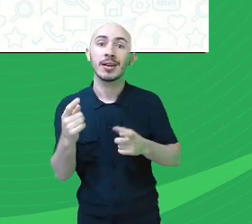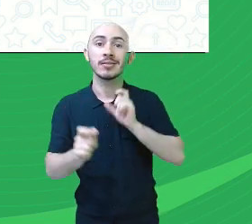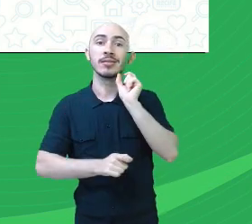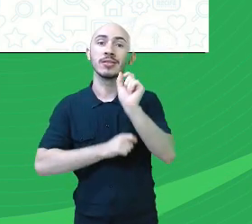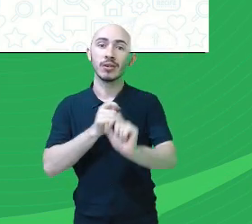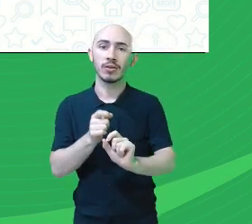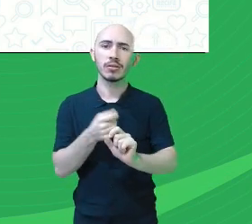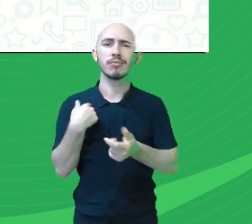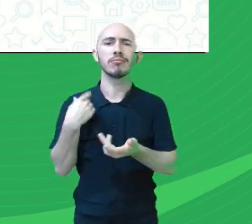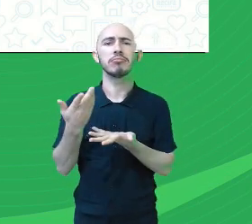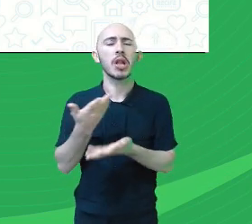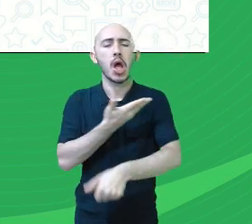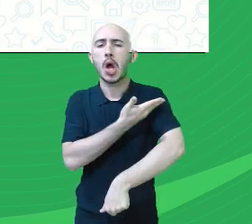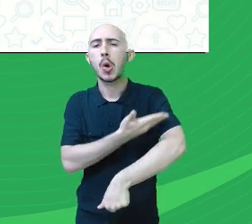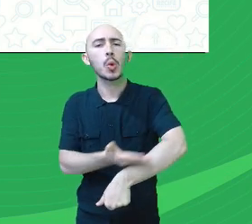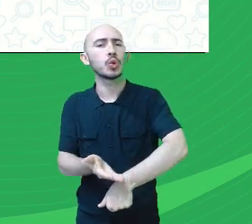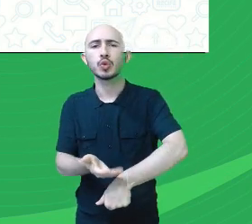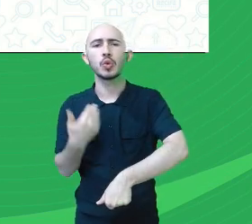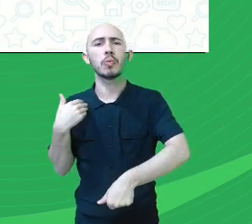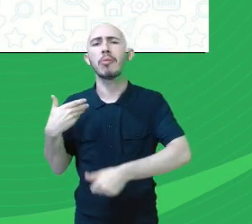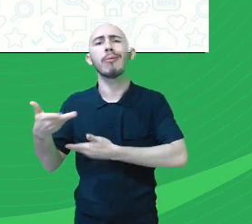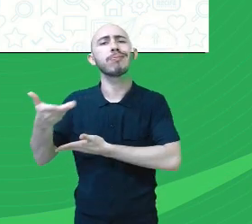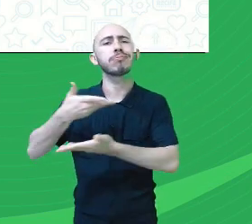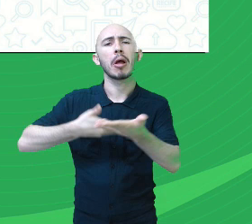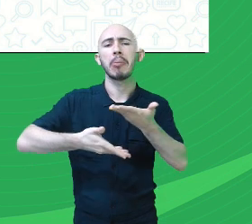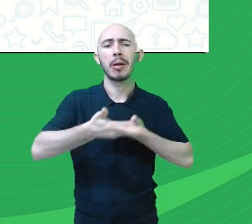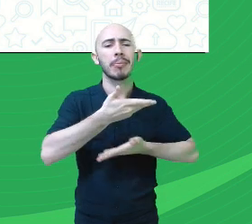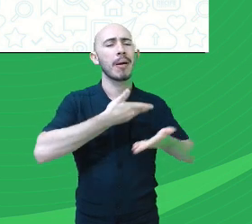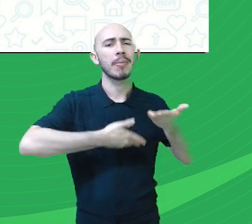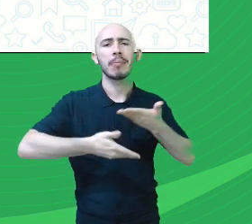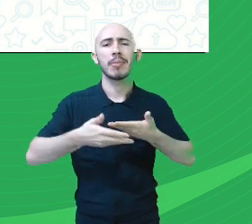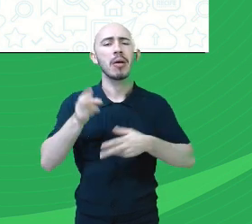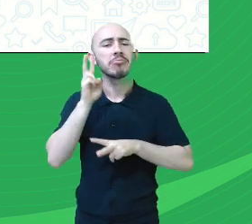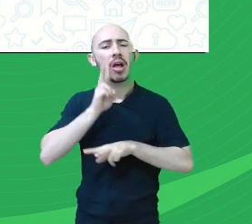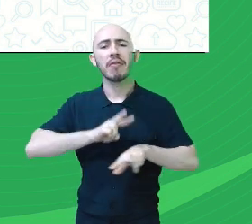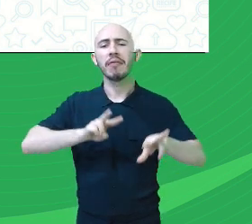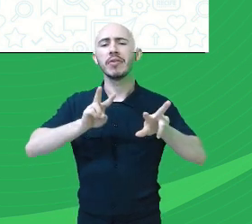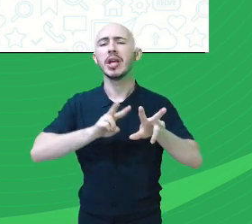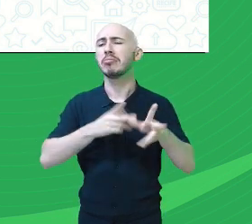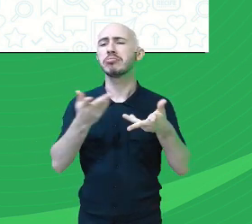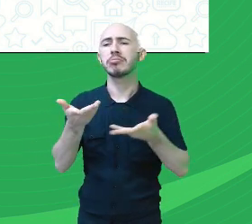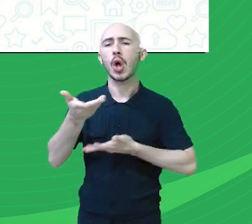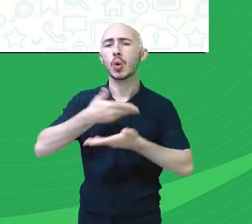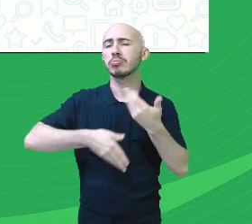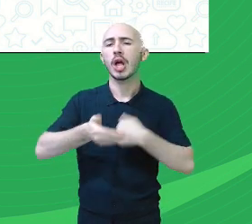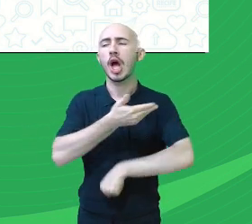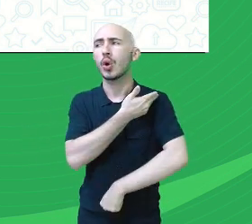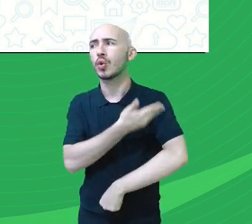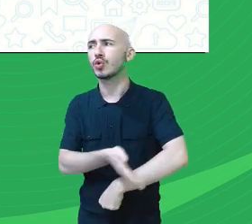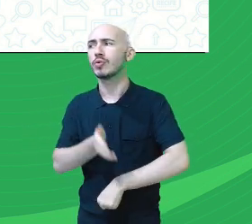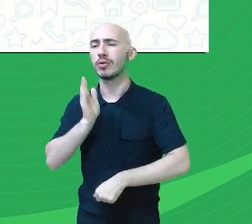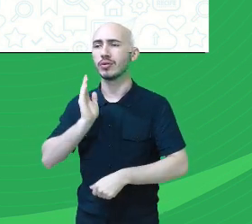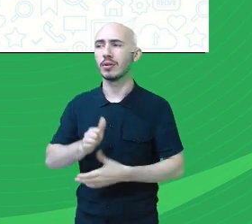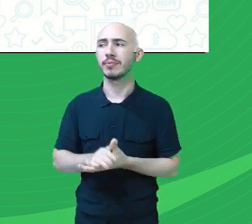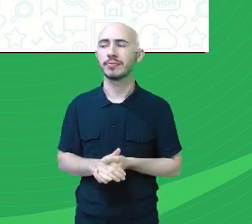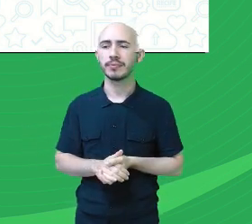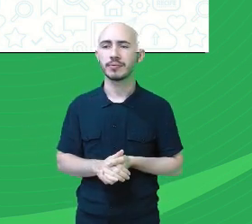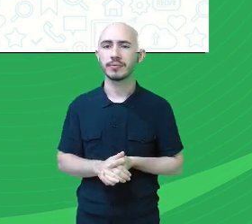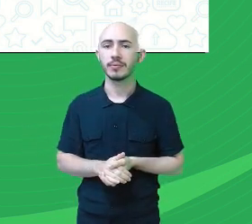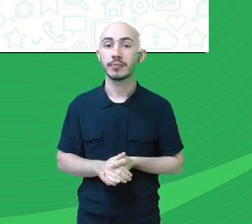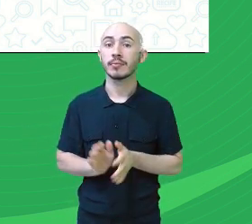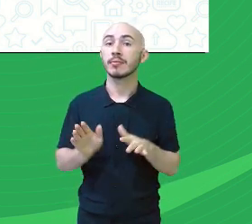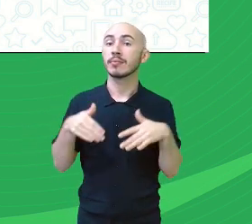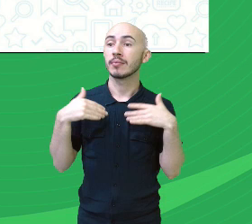se acostumando com aquela cena, com aquele menino. Mas só